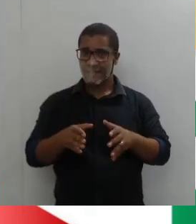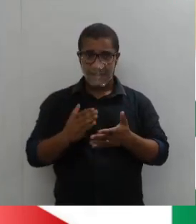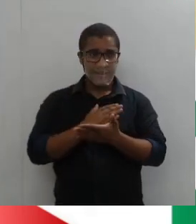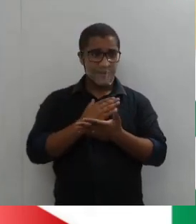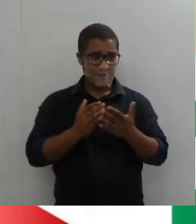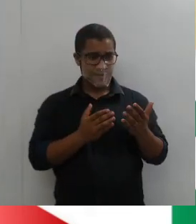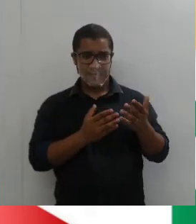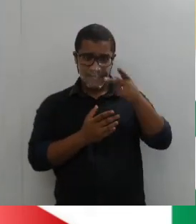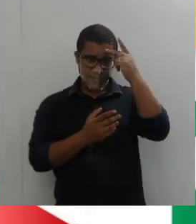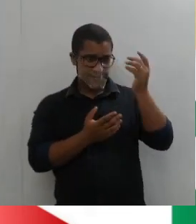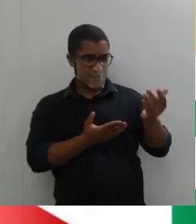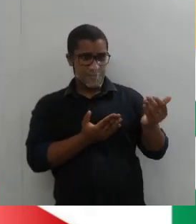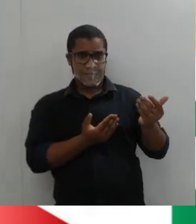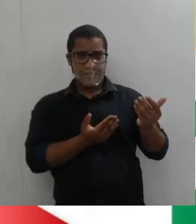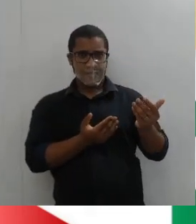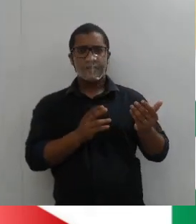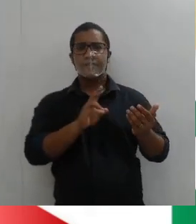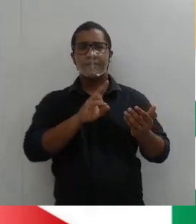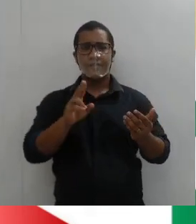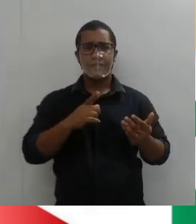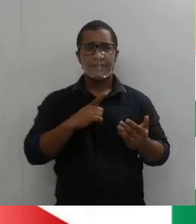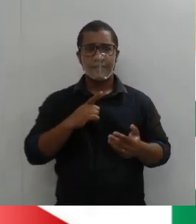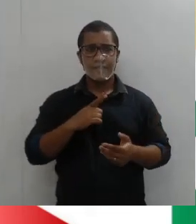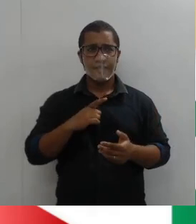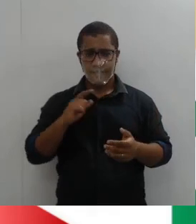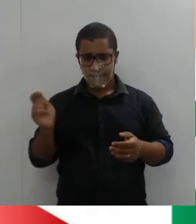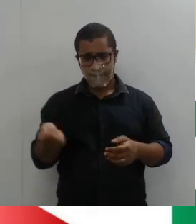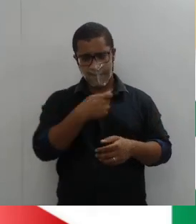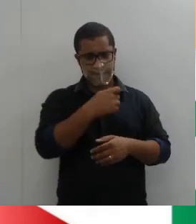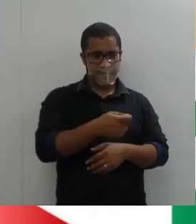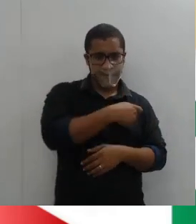ele chamou esse joguinho de tênis para dois. Em